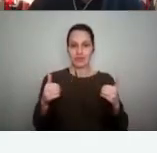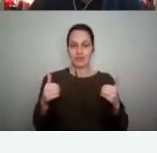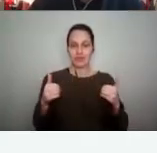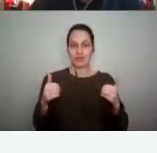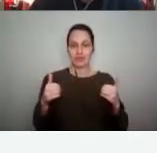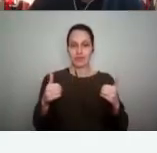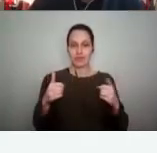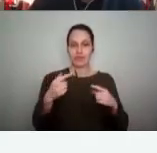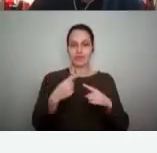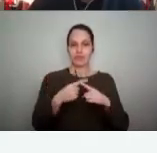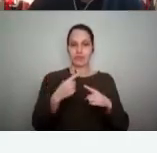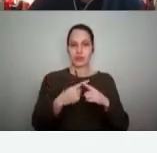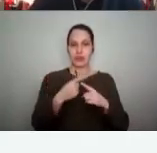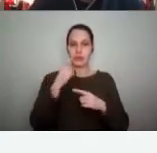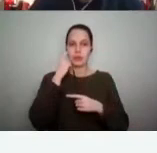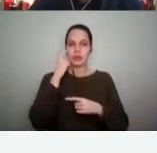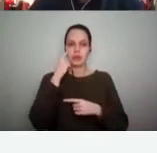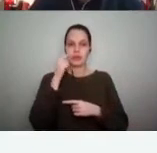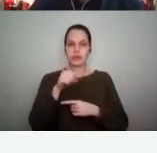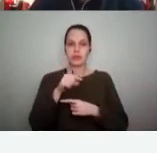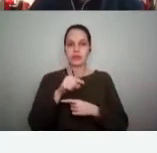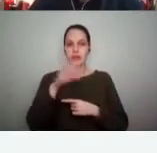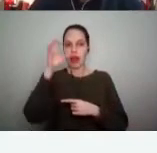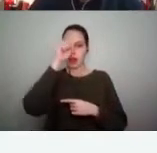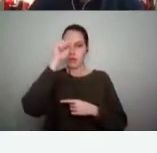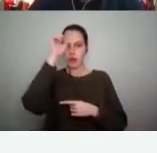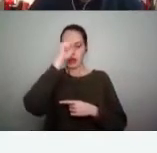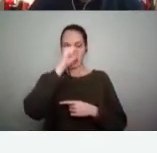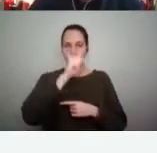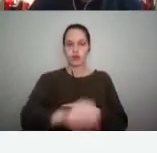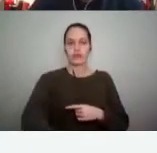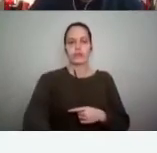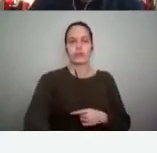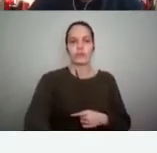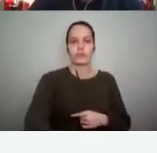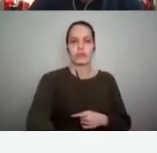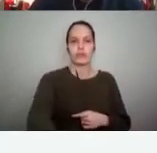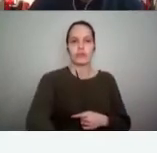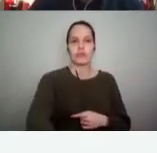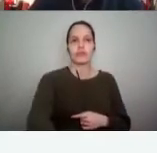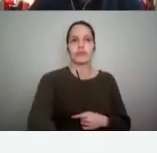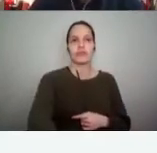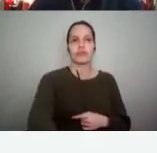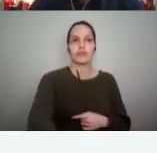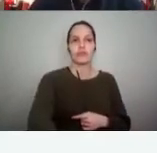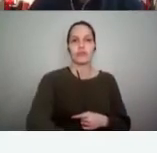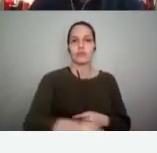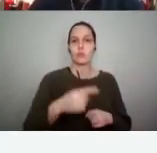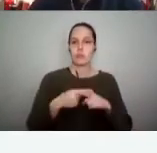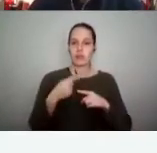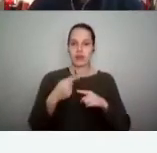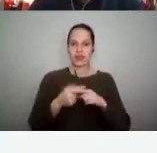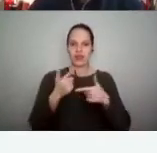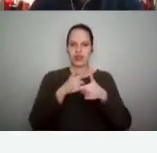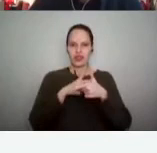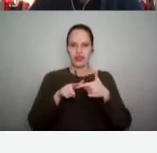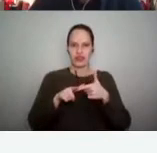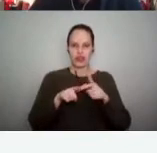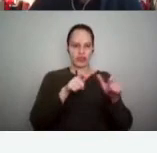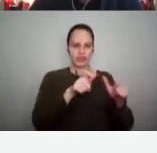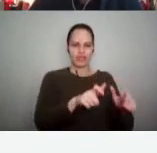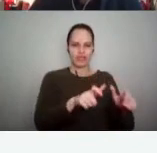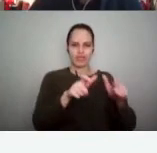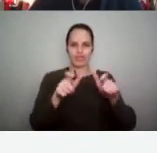pressuposto que melhor se aprende quando a gente coloca as coisas nas caixinhas, né? Se divide o todo